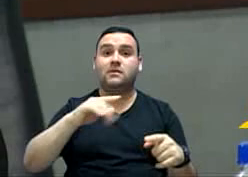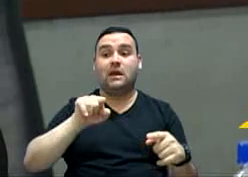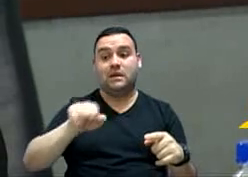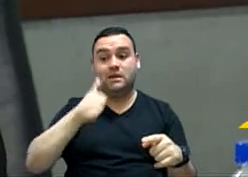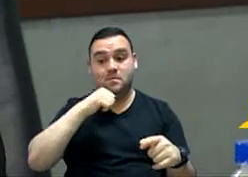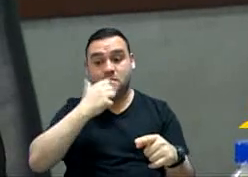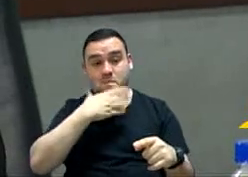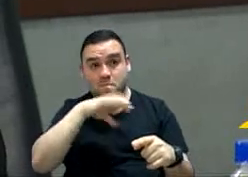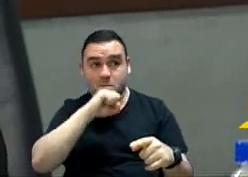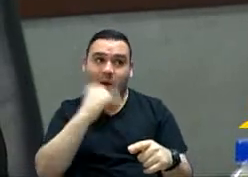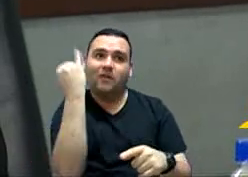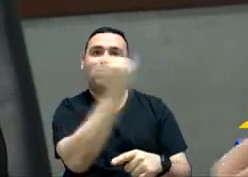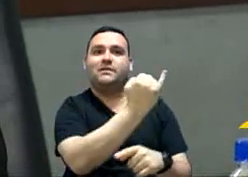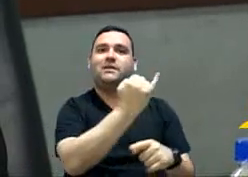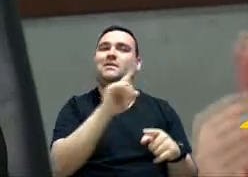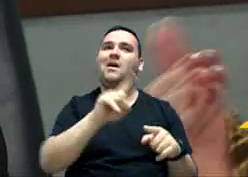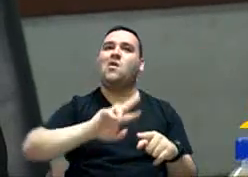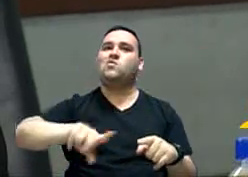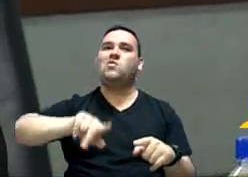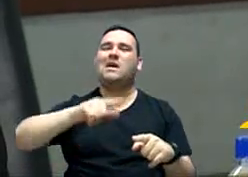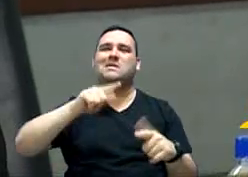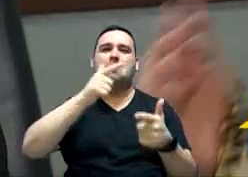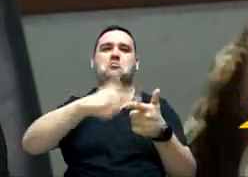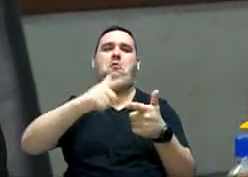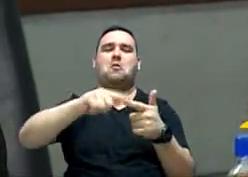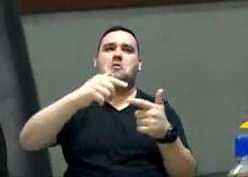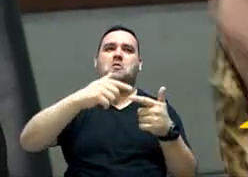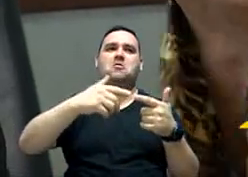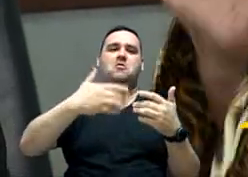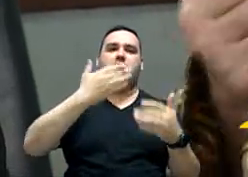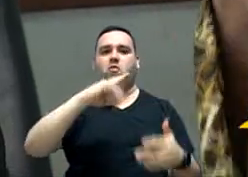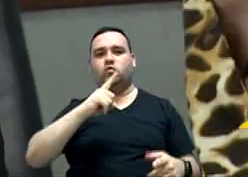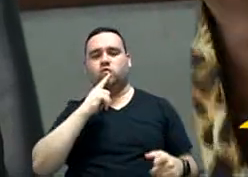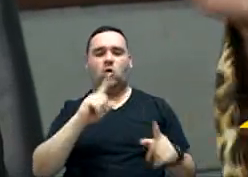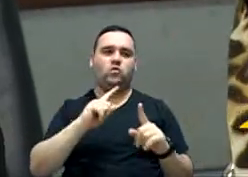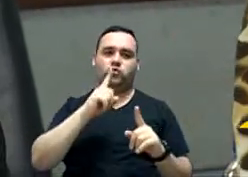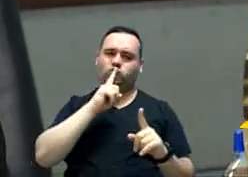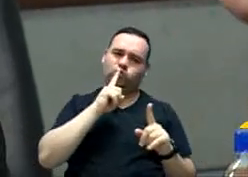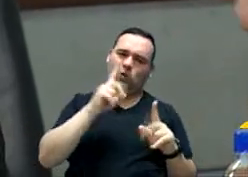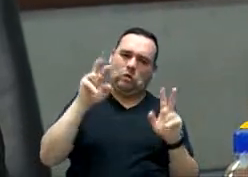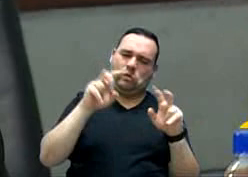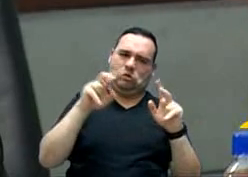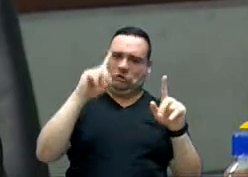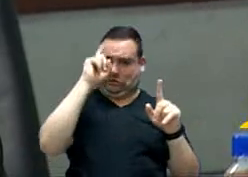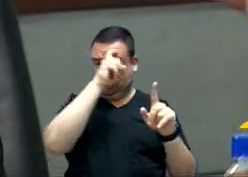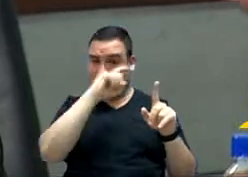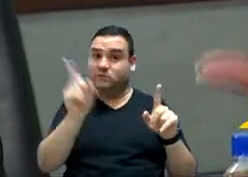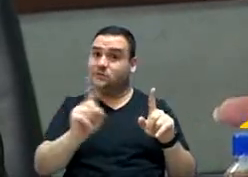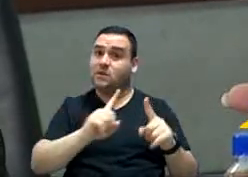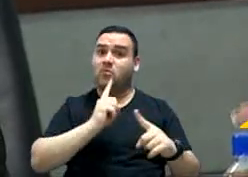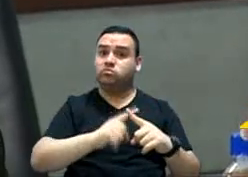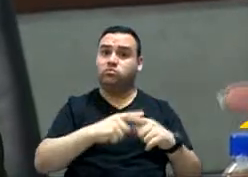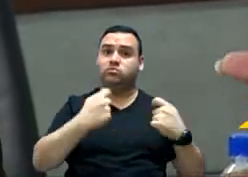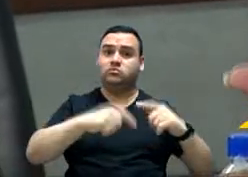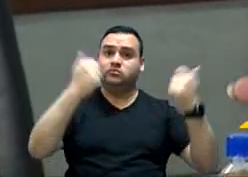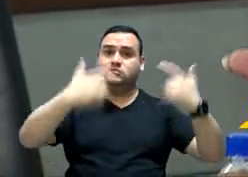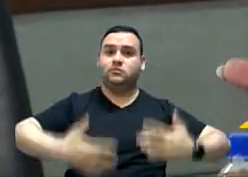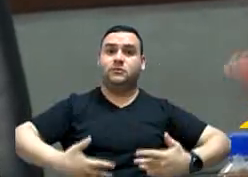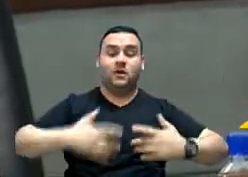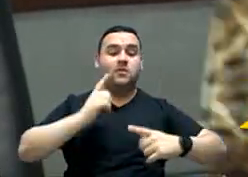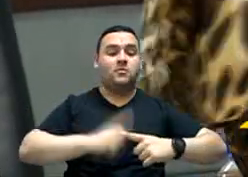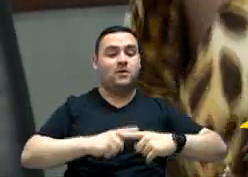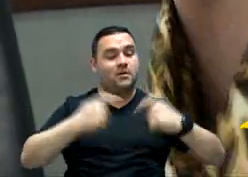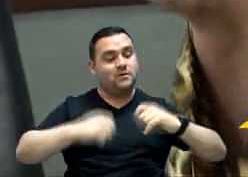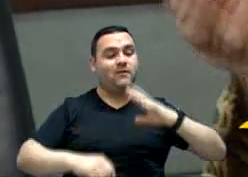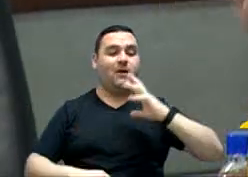pais. Então, deixará de ser um tabu a violência que permeia a relação entre os pais dentro do lar conjugal, onde